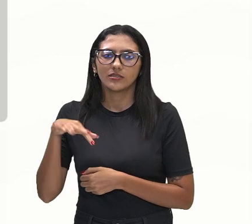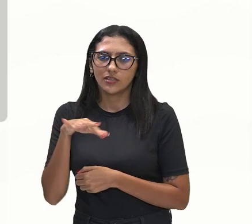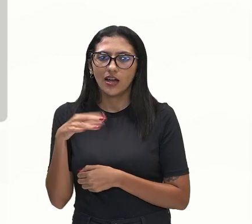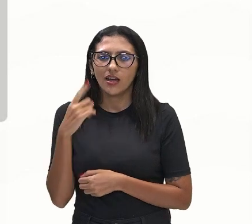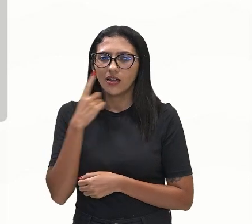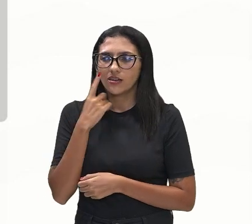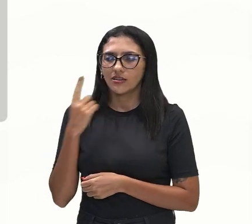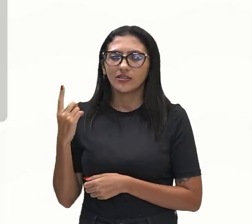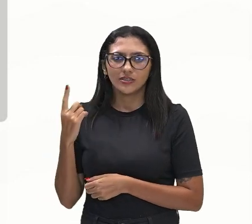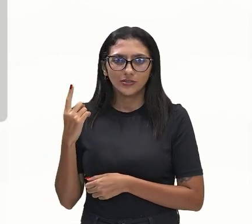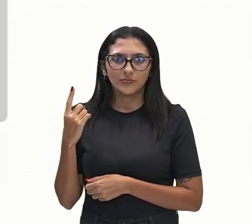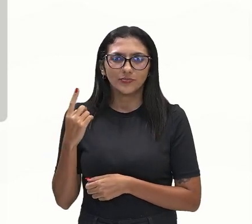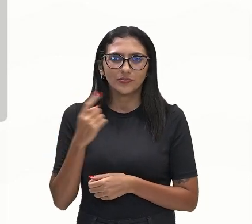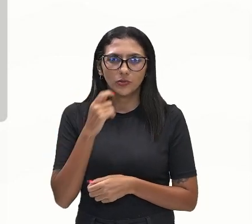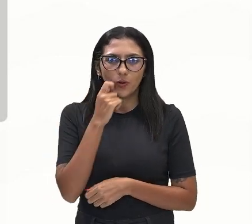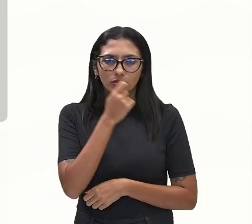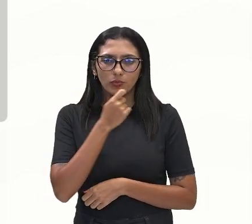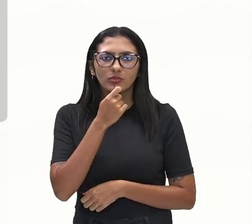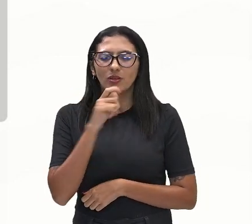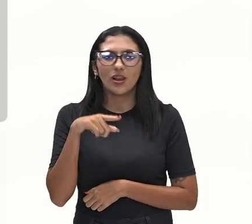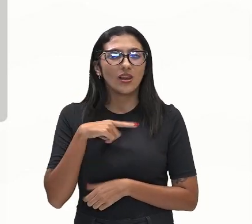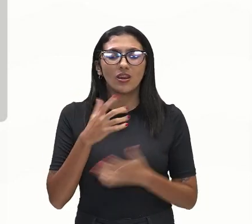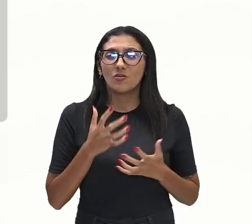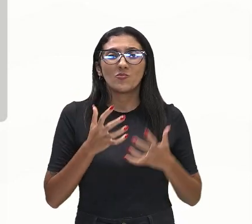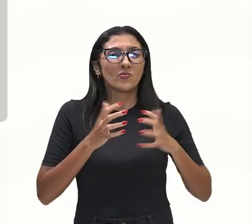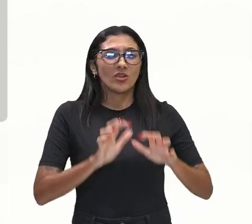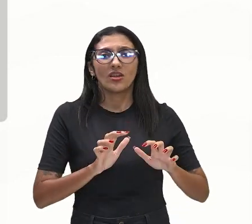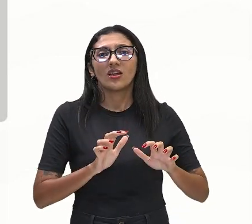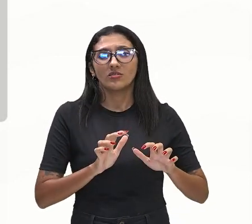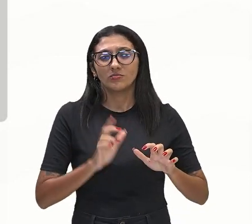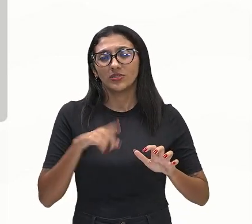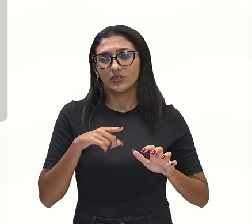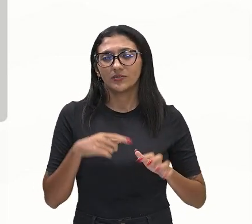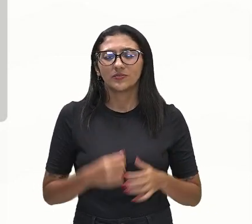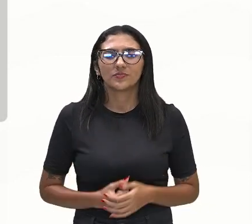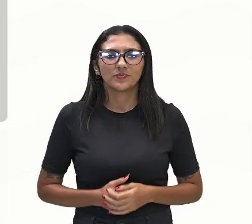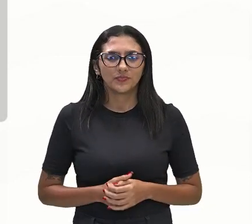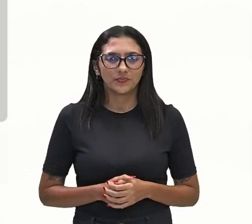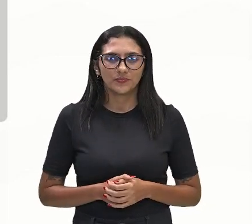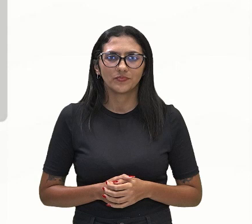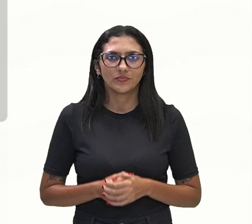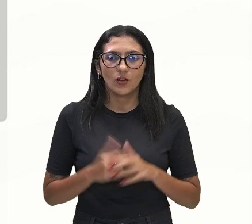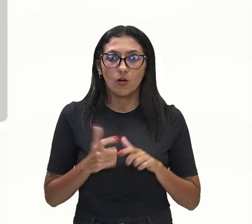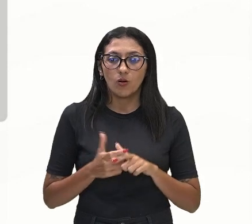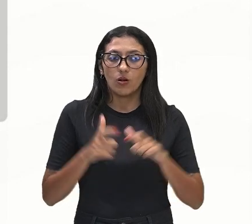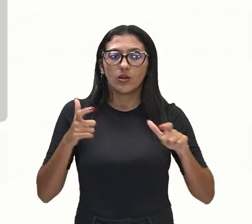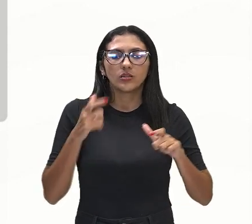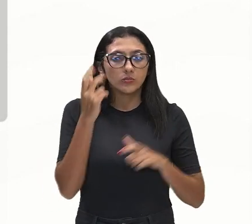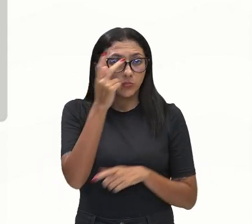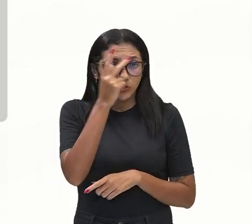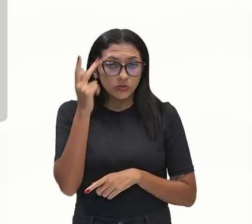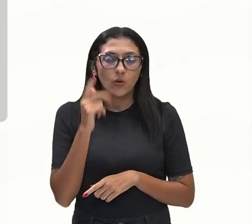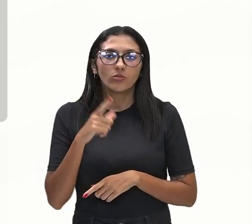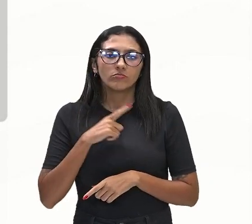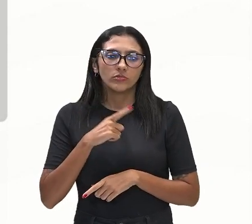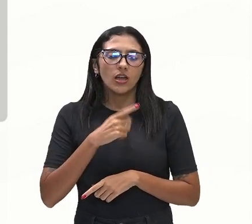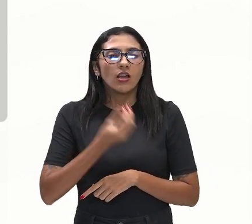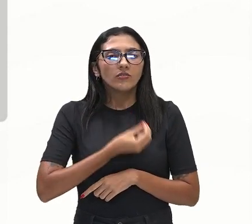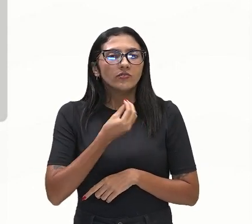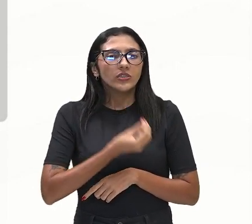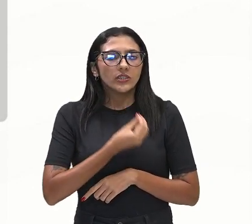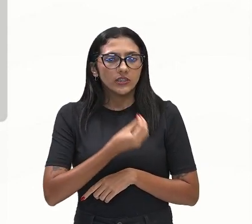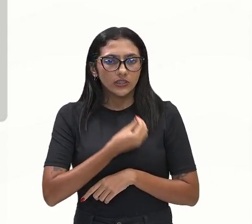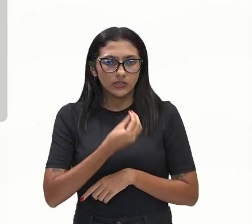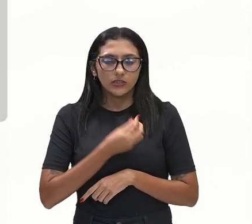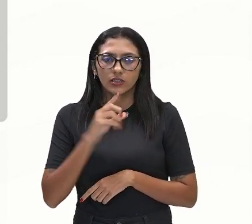Azerbaijão, ok? Então, a maioria dessas pessoas, elas vivem, né, aqui nessa